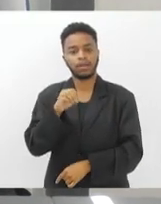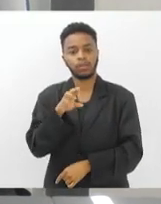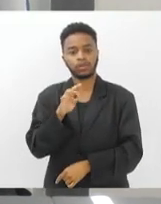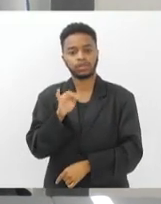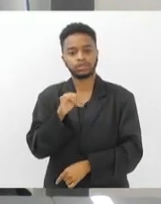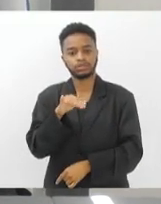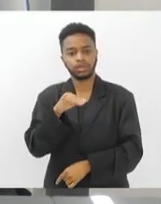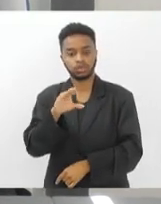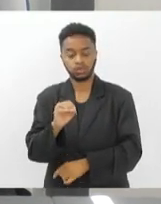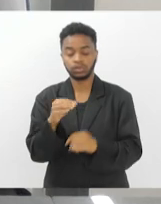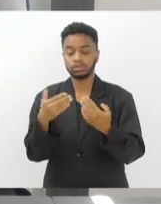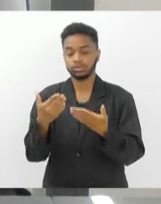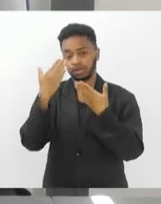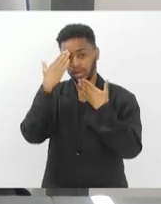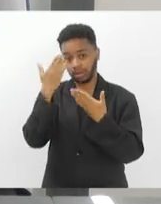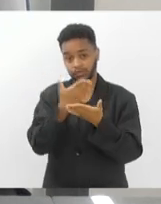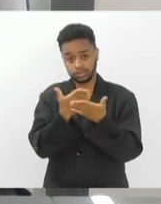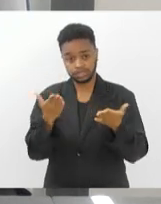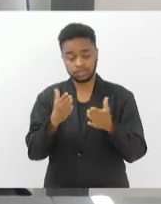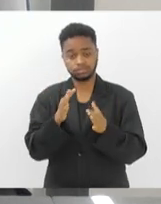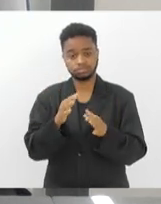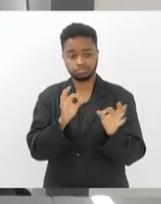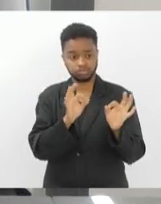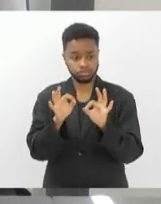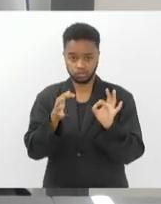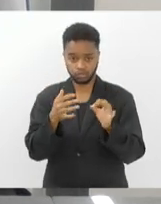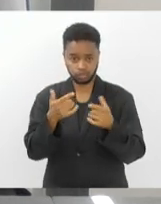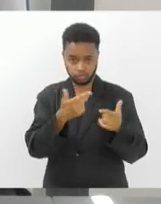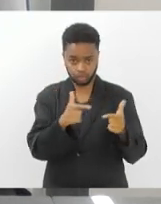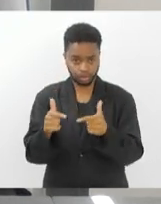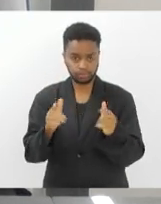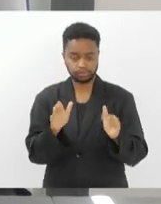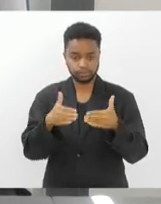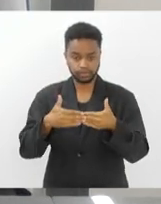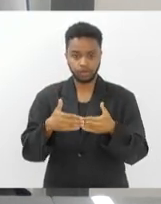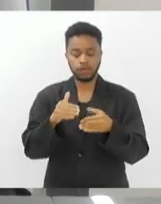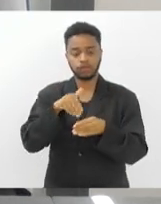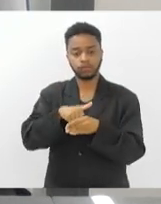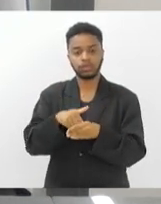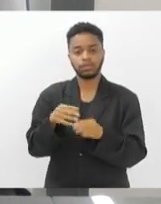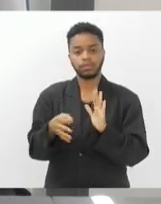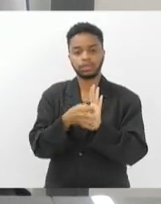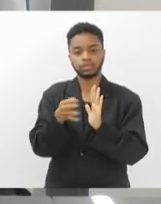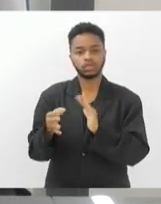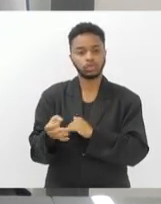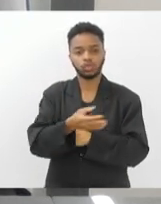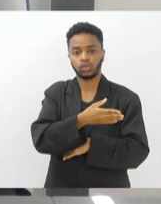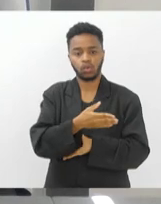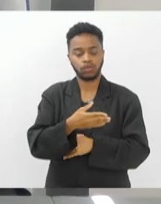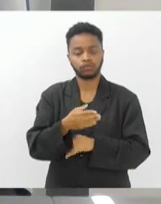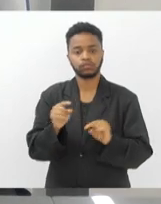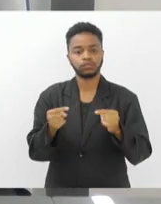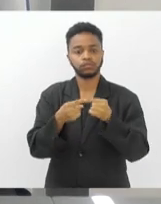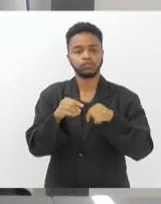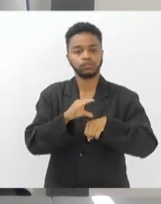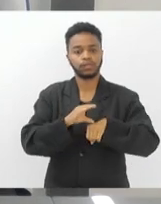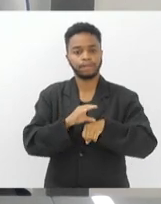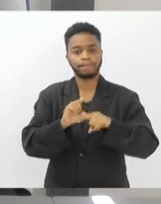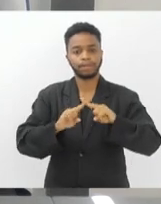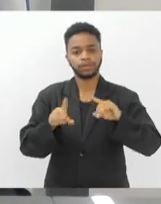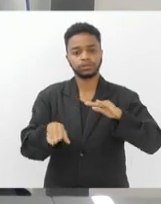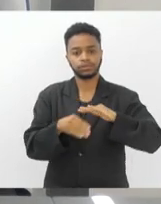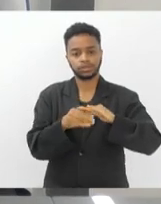Vossa Excelência, não havendo que queira discutir, encerrada a discussão, em votação, o novo parecer do deputado Fred Pacheco pela constitucionalidade com